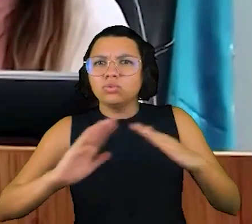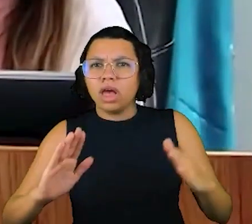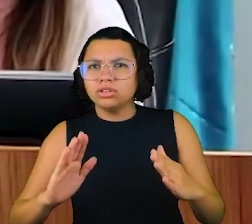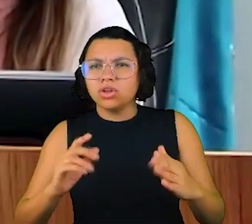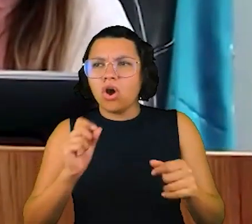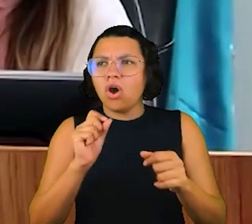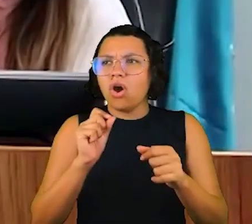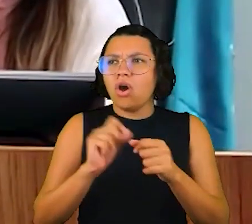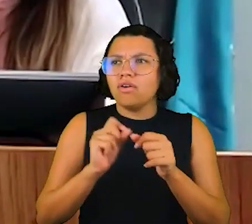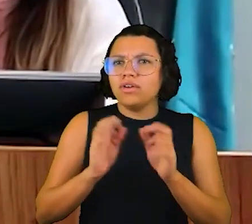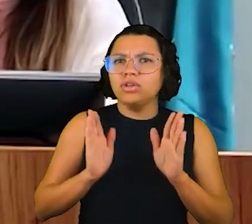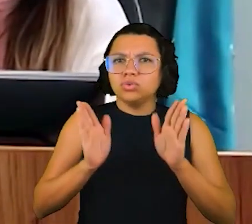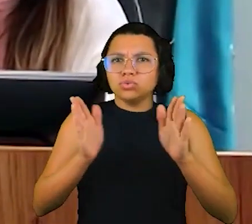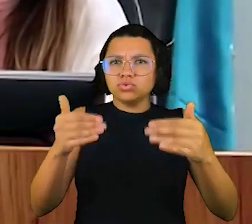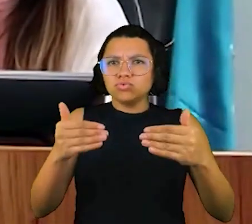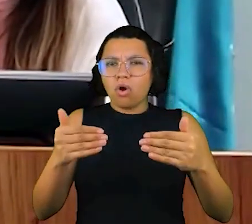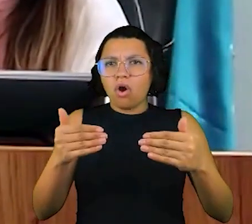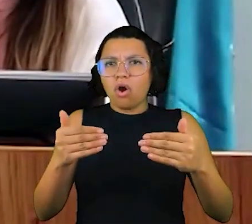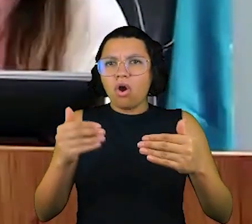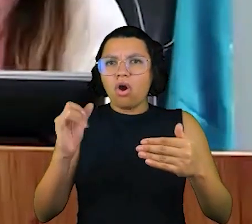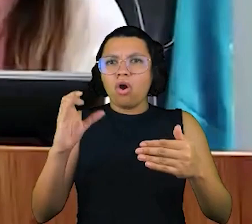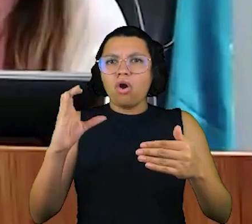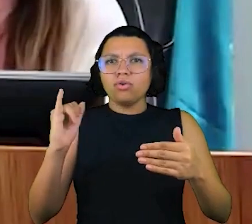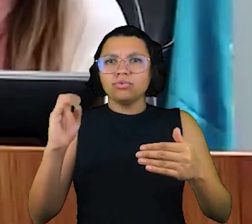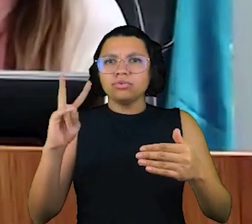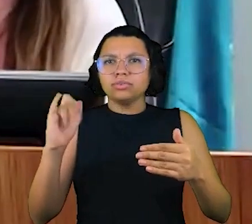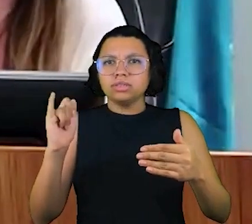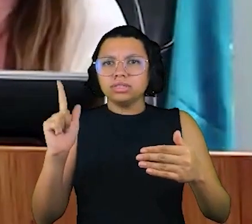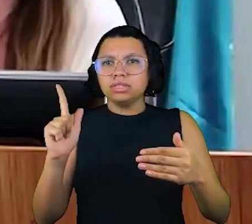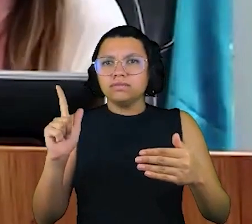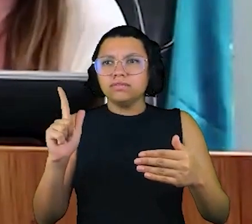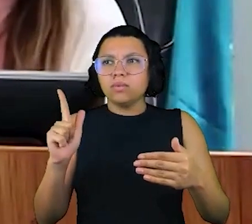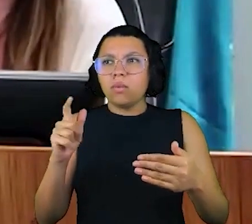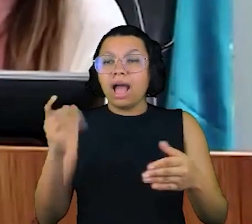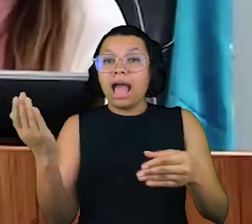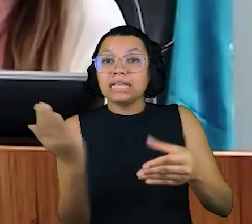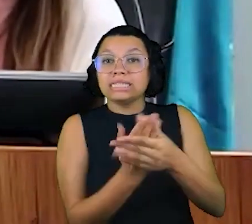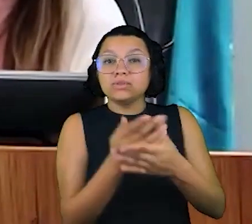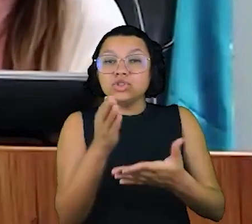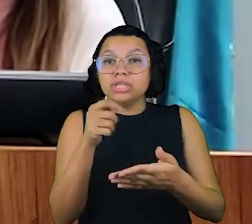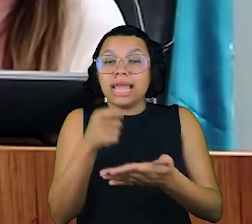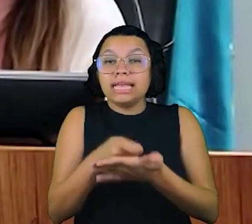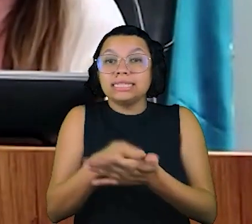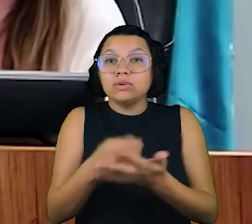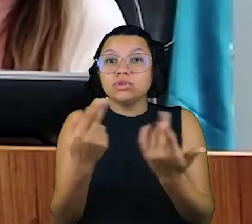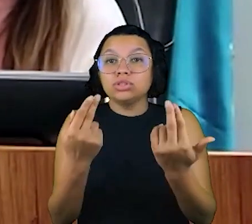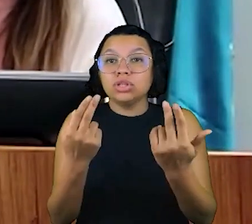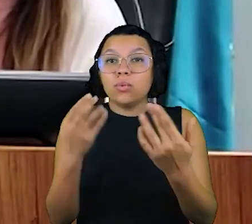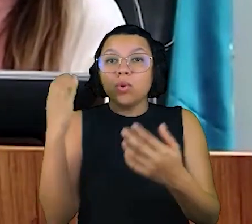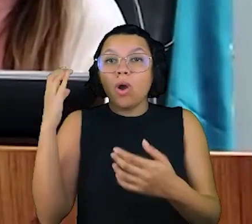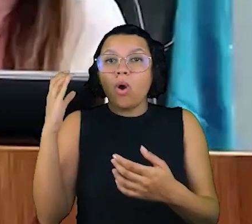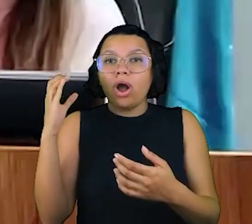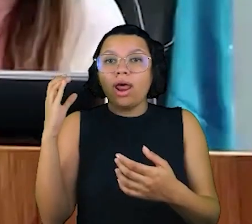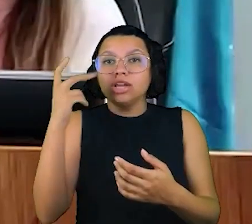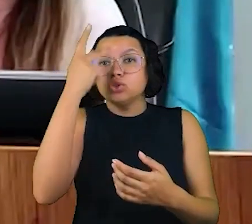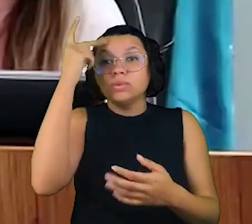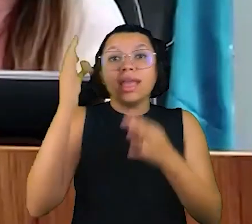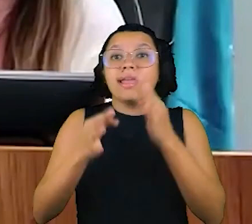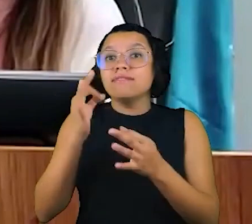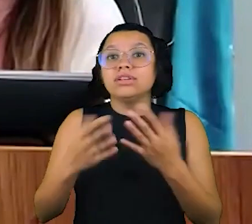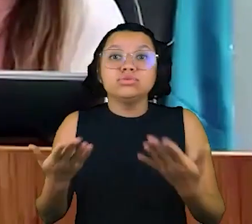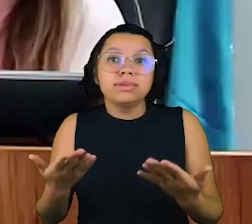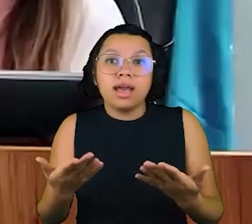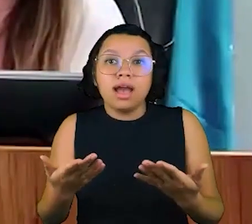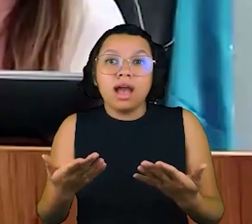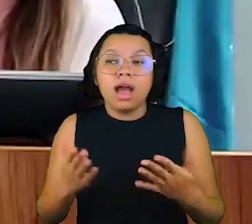Ação anulatória, proposta aqui no Fórum Cível. Ação de execução sobre o mesmo crédito. Quem é que